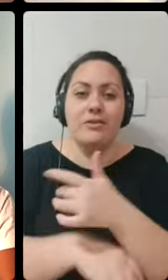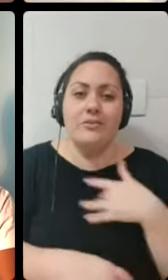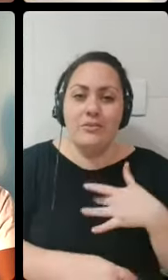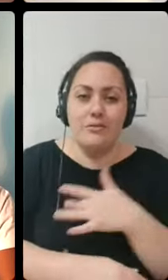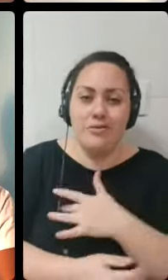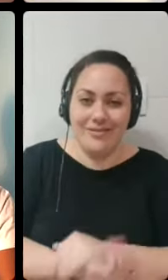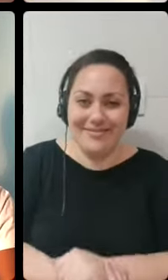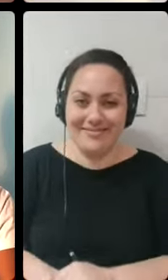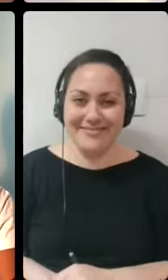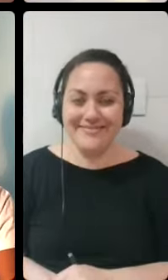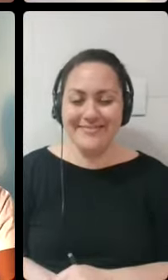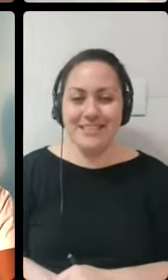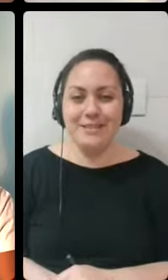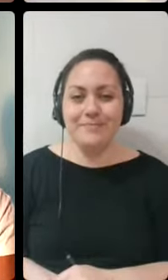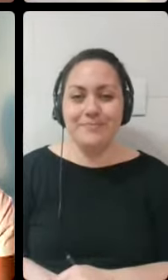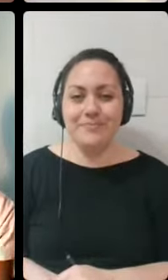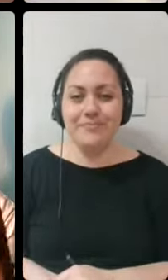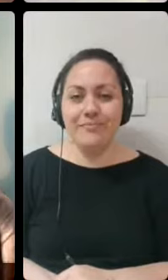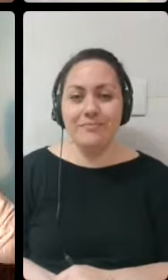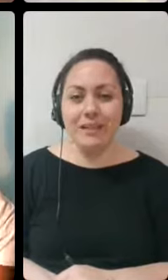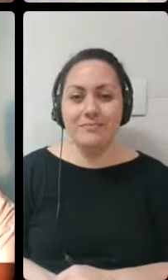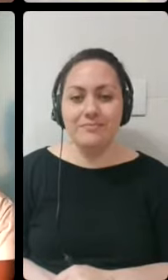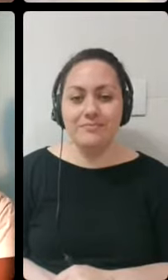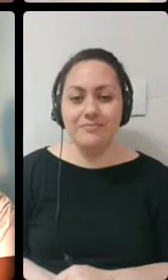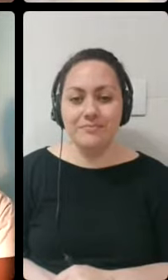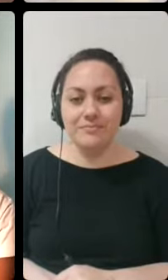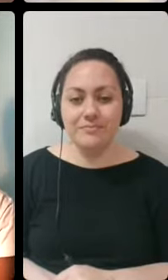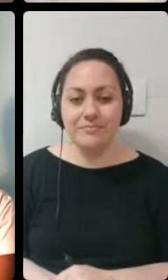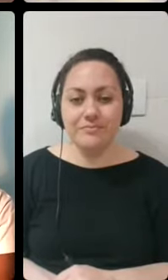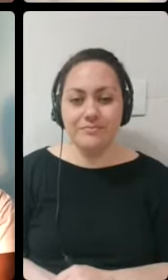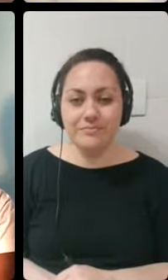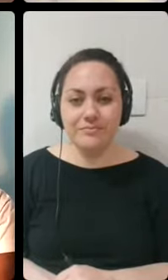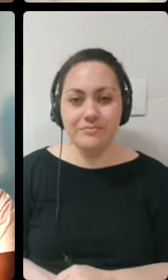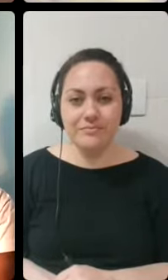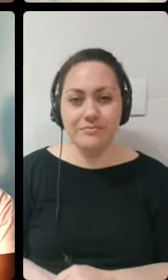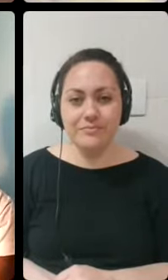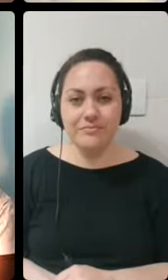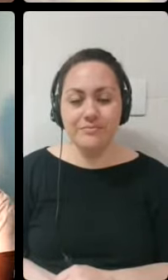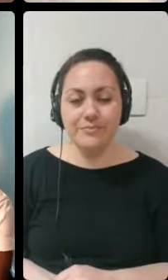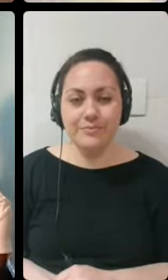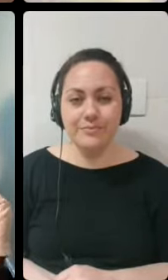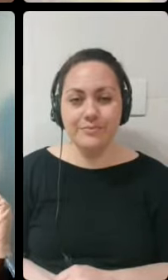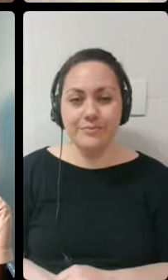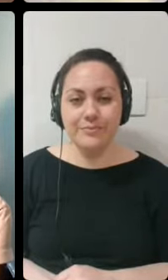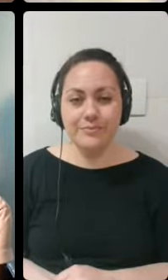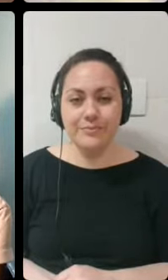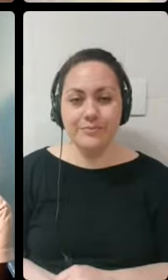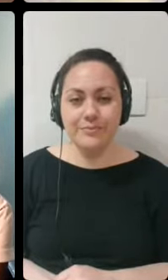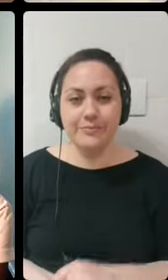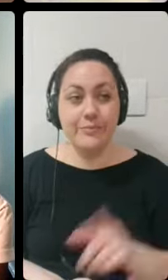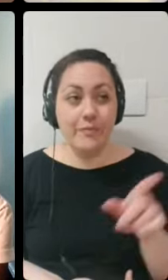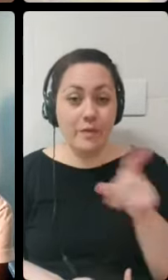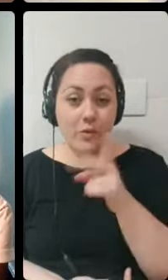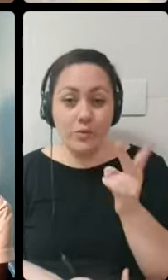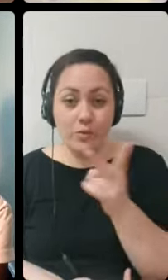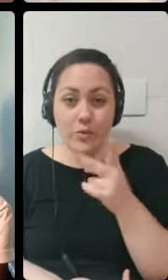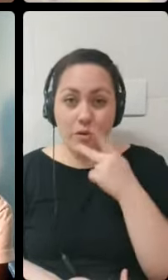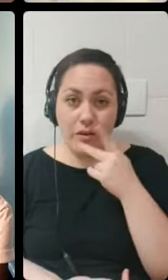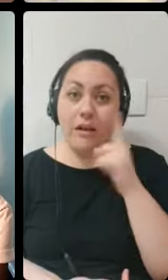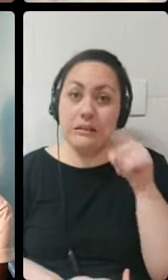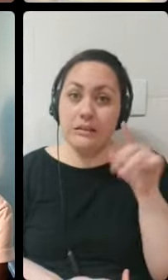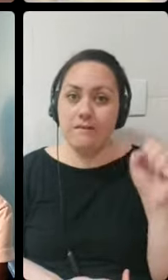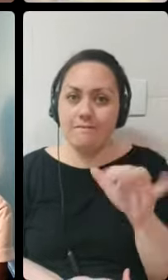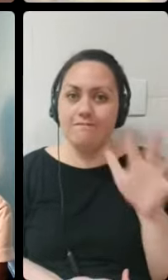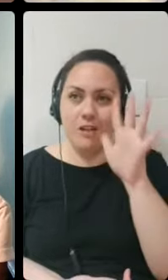Sabe, isso que vocês estão trazendo, pessoal, eu acho que essa é a riqueza dos projetos de extensão, né? Porque